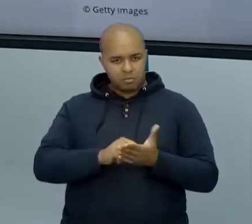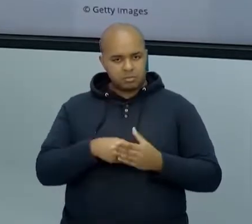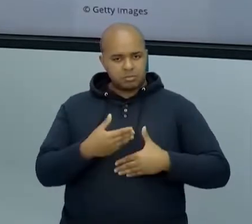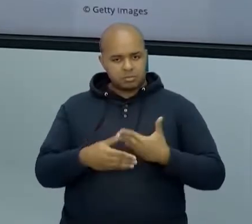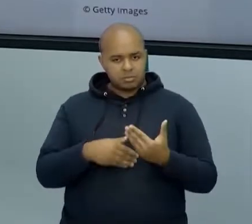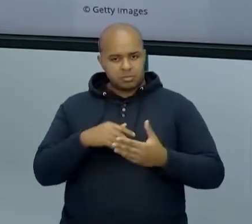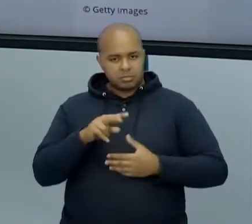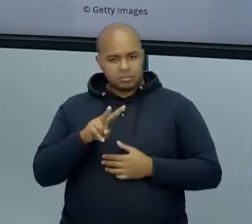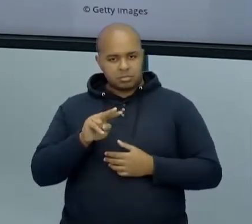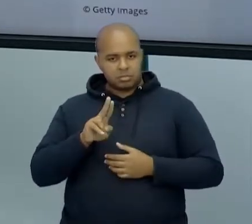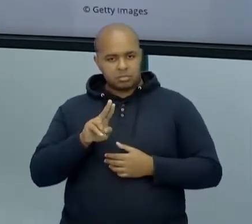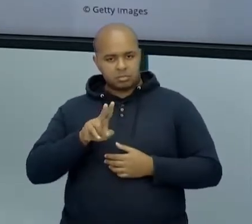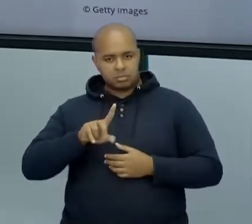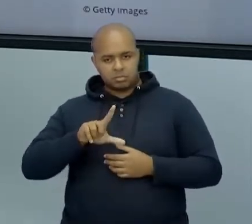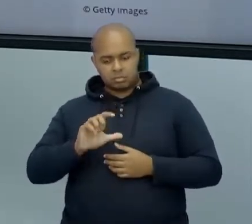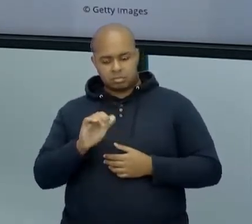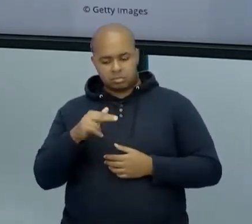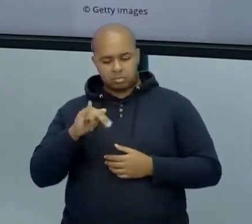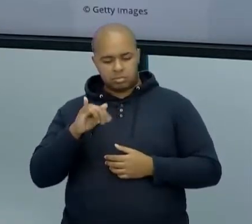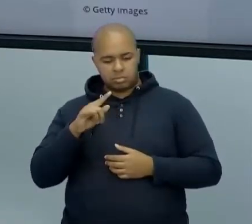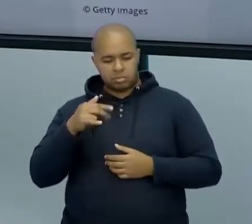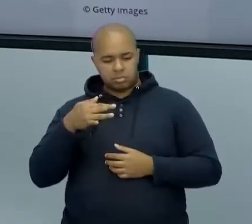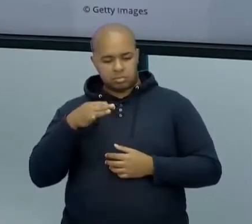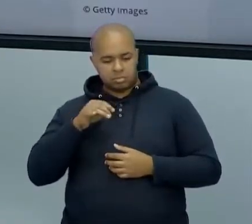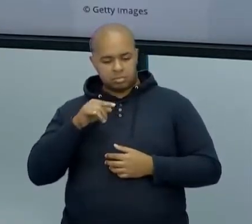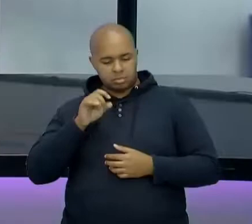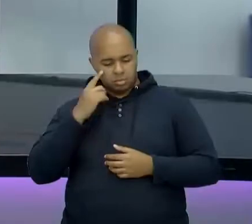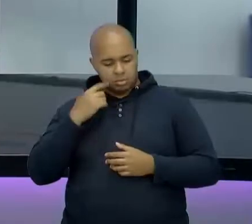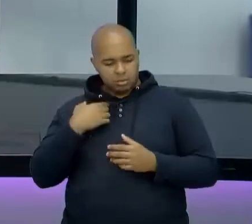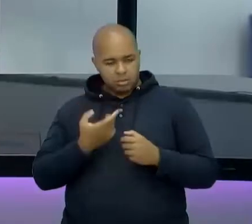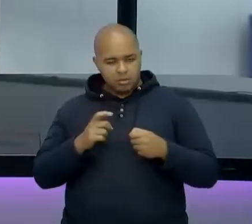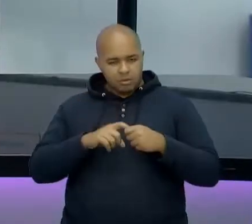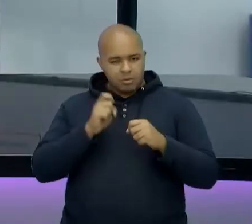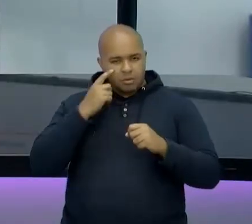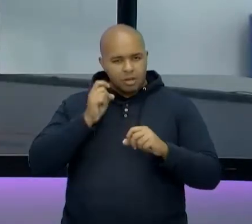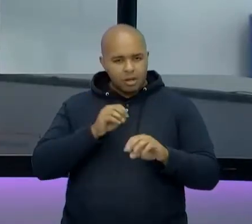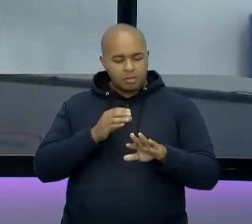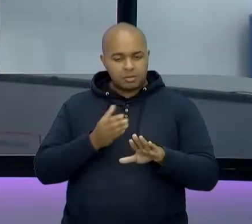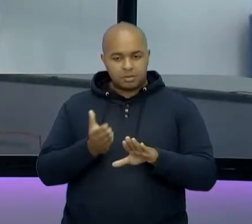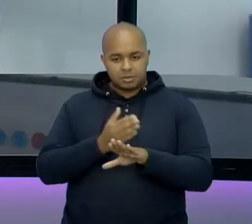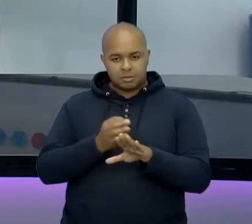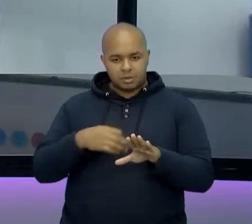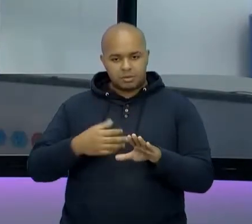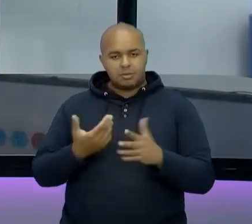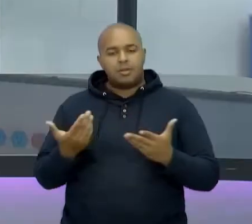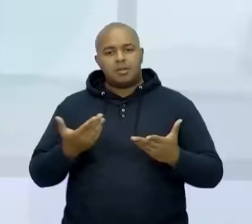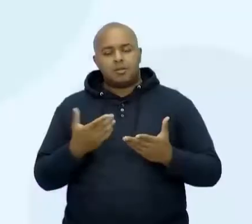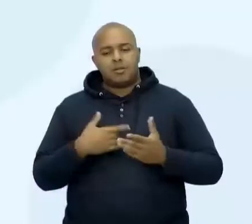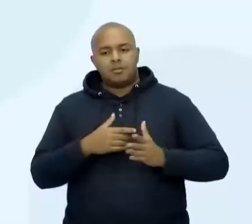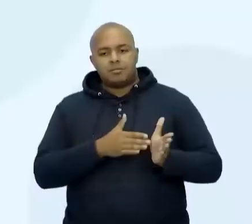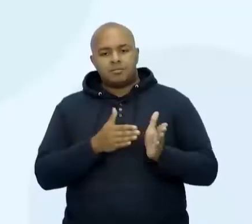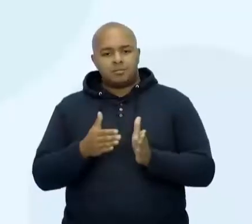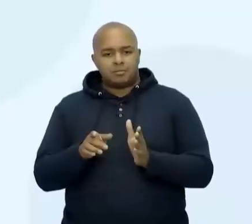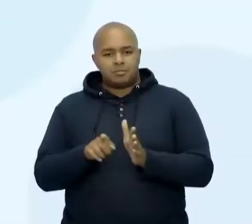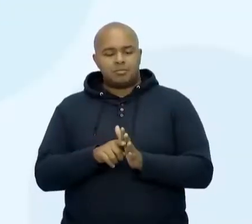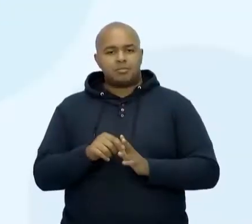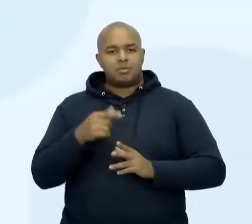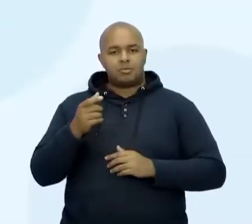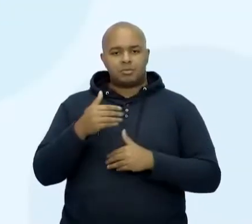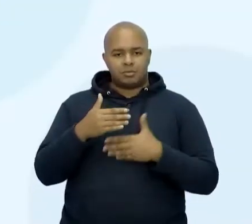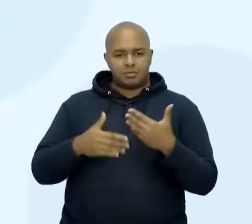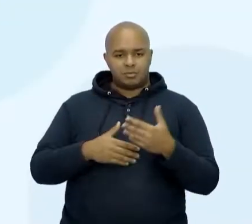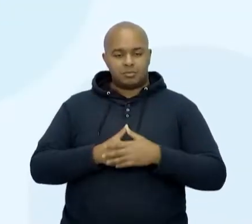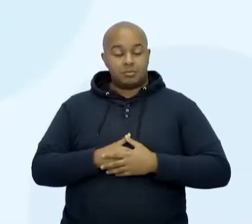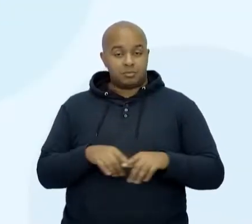chama vulcanização, tá bom? Então, aí a gente fez uma retomadinha do que foi a aula anterior e eu vou passar aí para o próximo